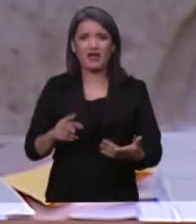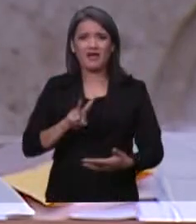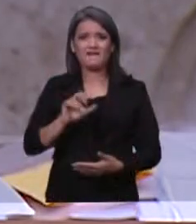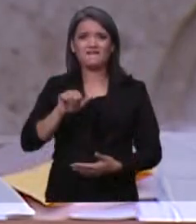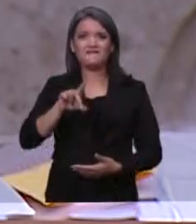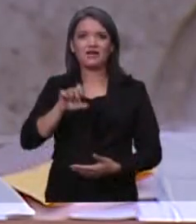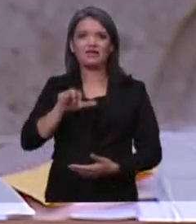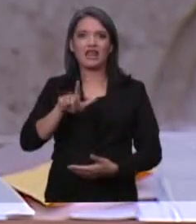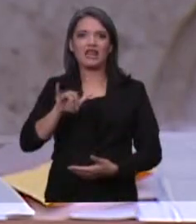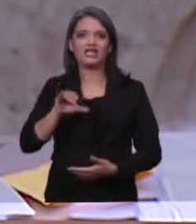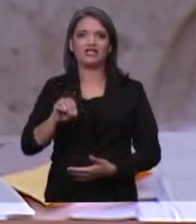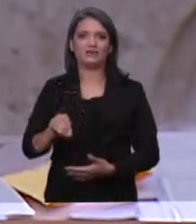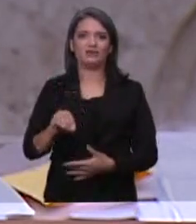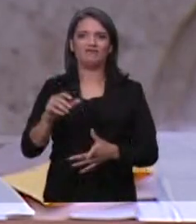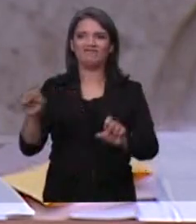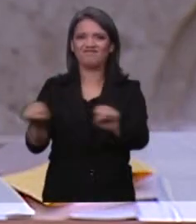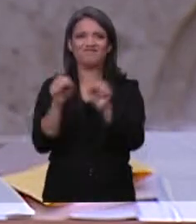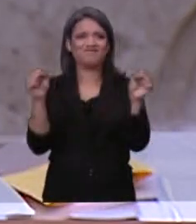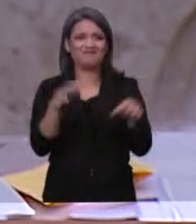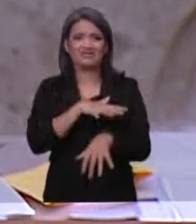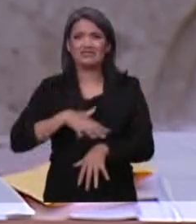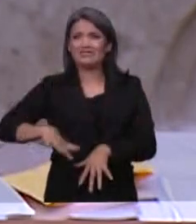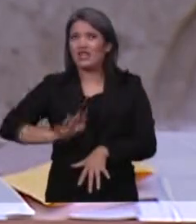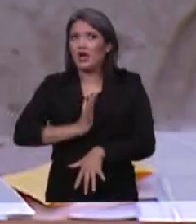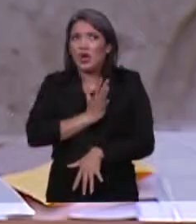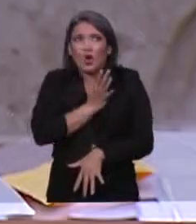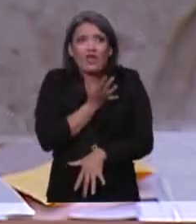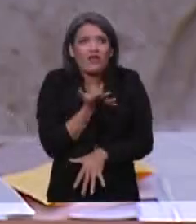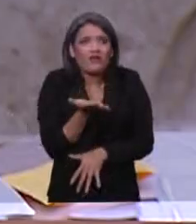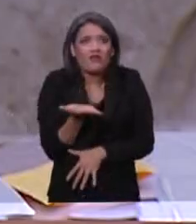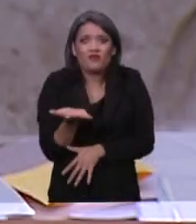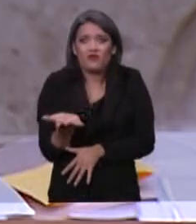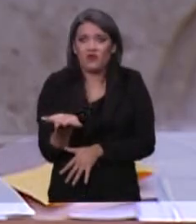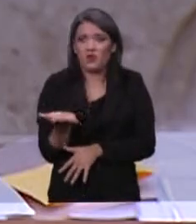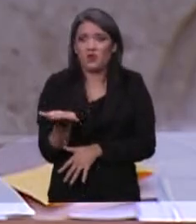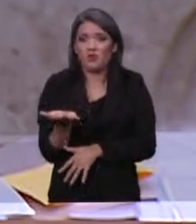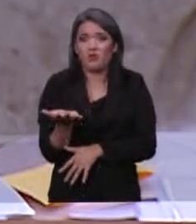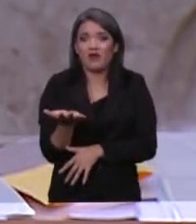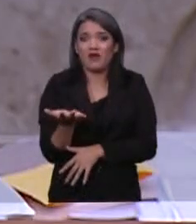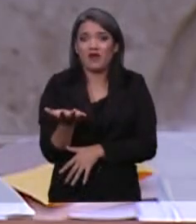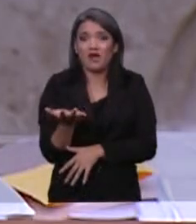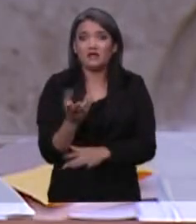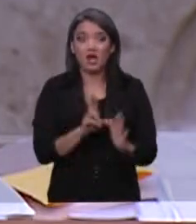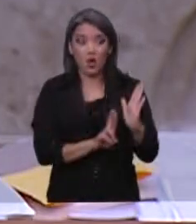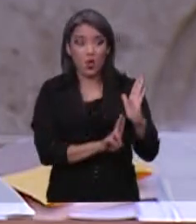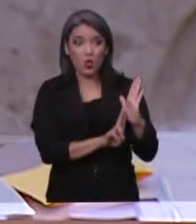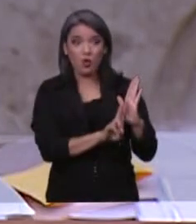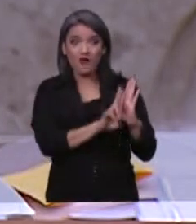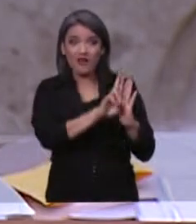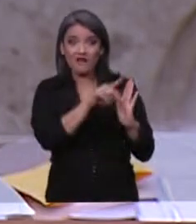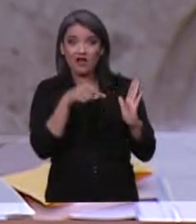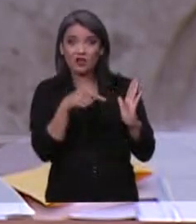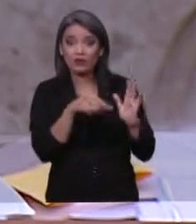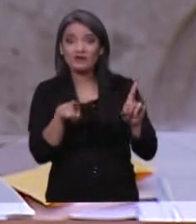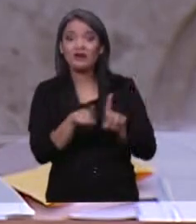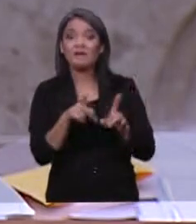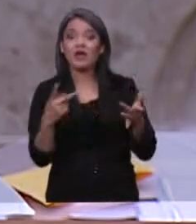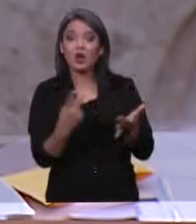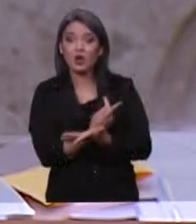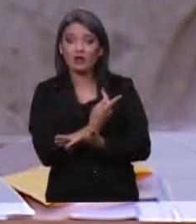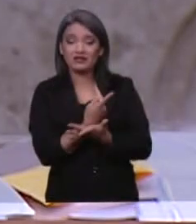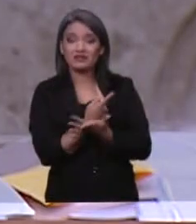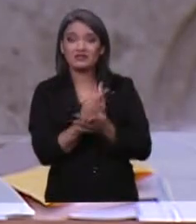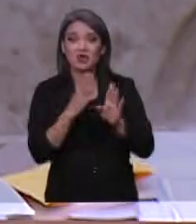generalizado, um cenário de horror. Nem os elevadores resistiram à violência, tiveram